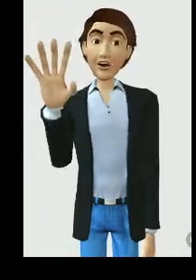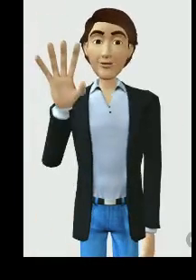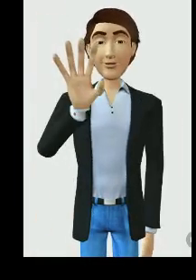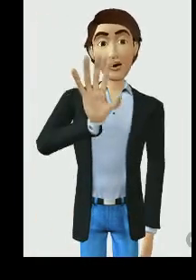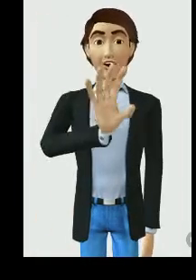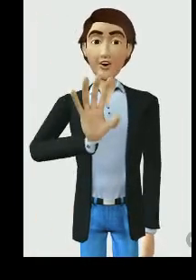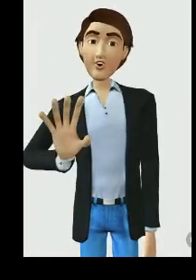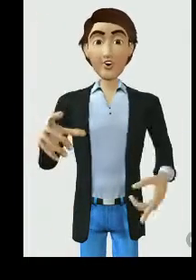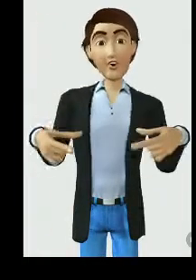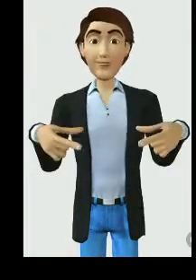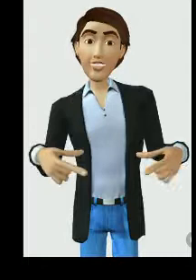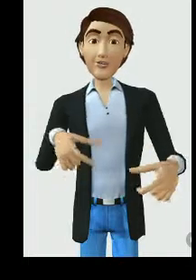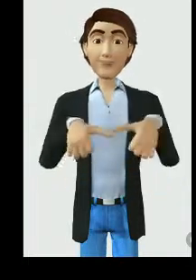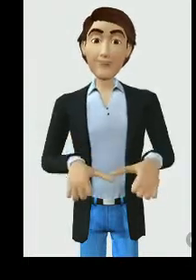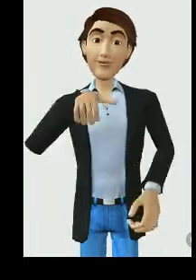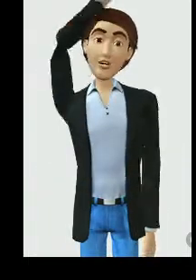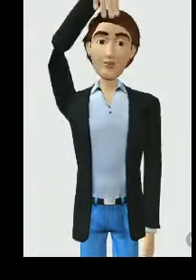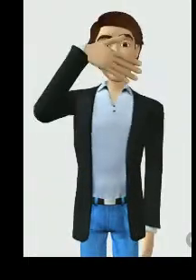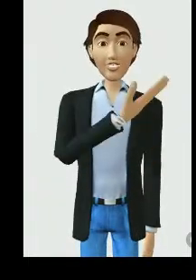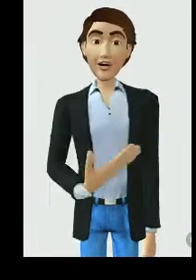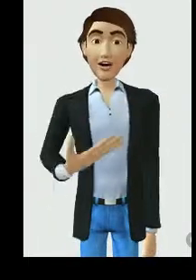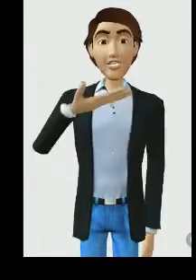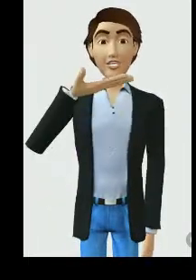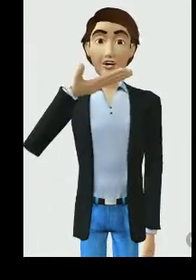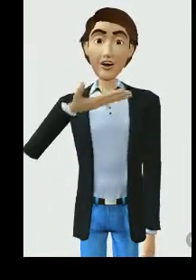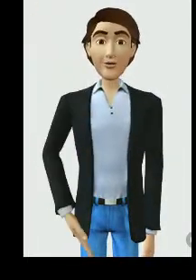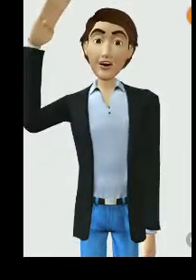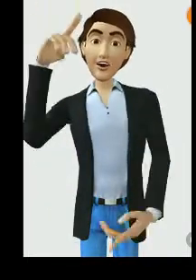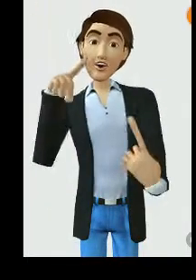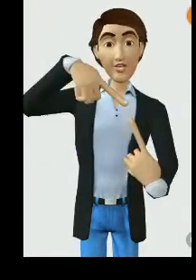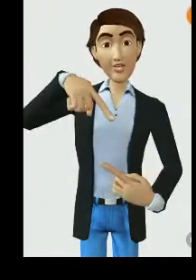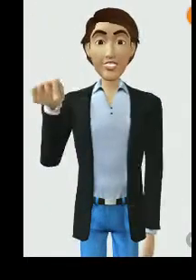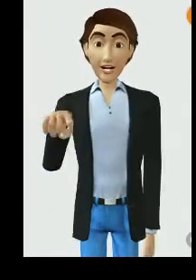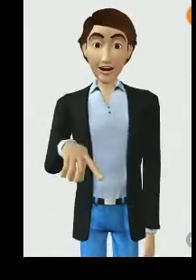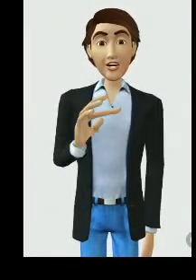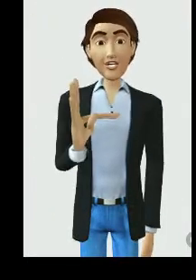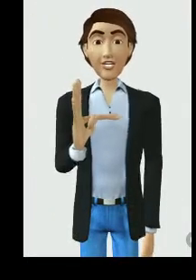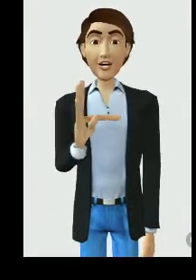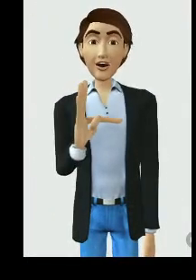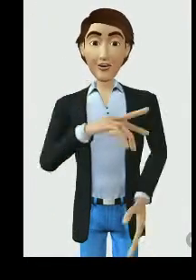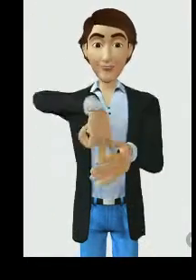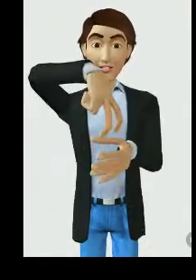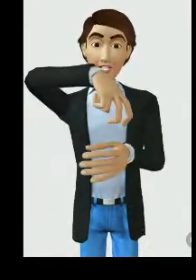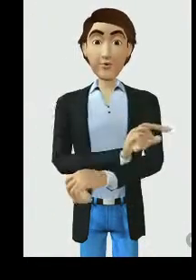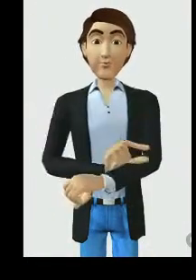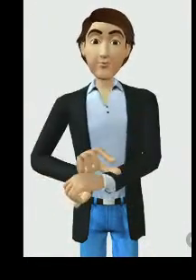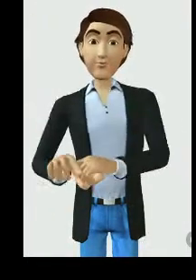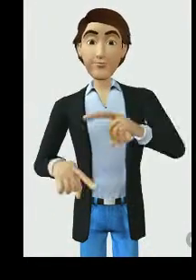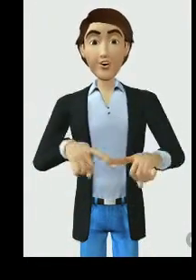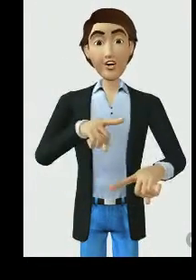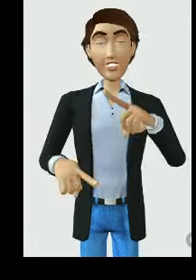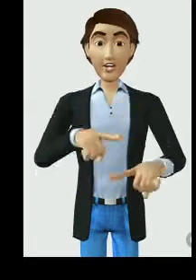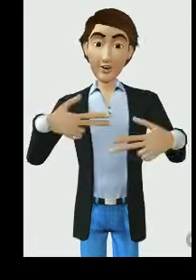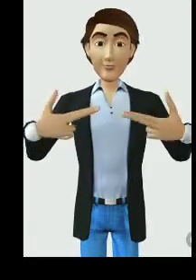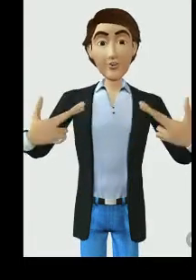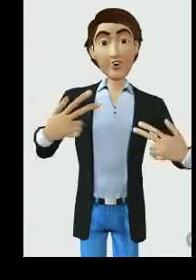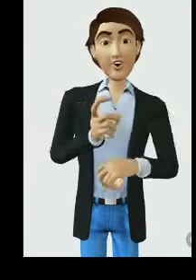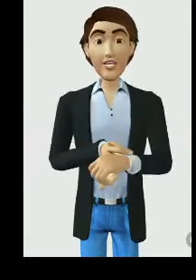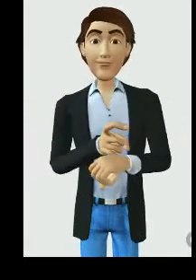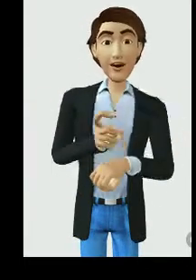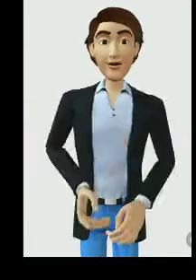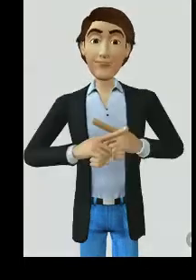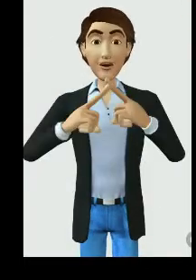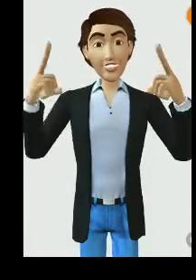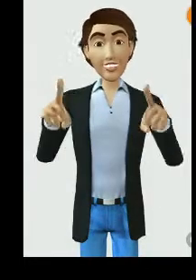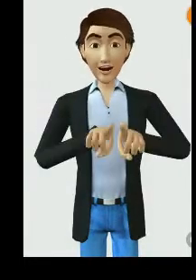onde fica a República Tcheca. O principal objetivo dessa técnica é a extração de lipídios da matéria